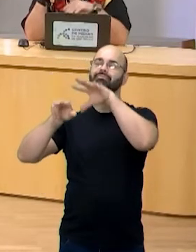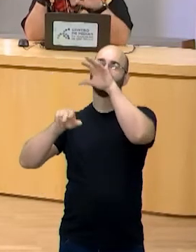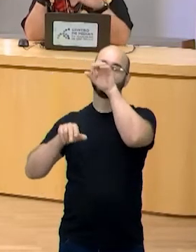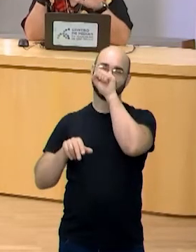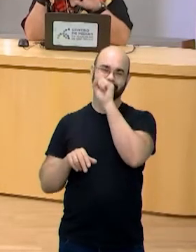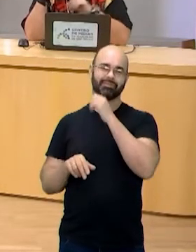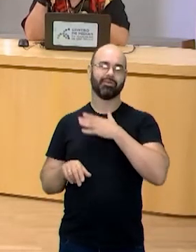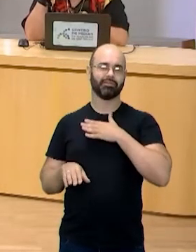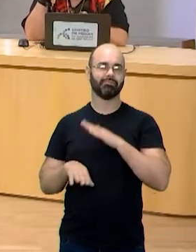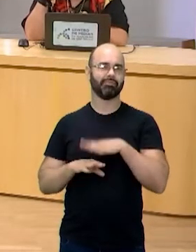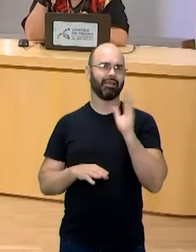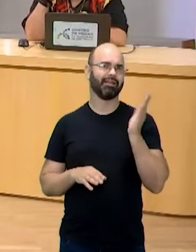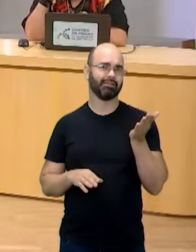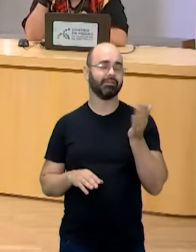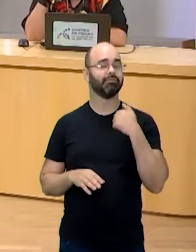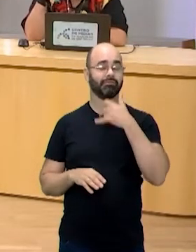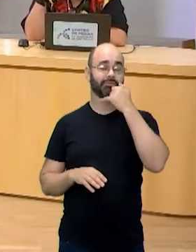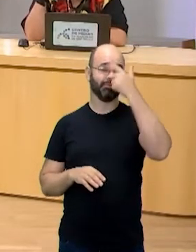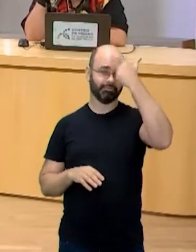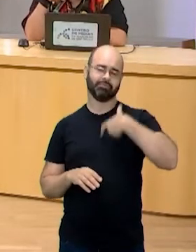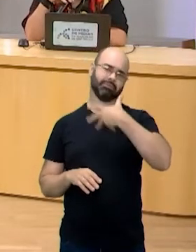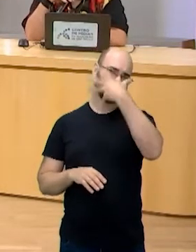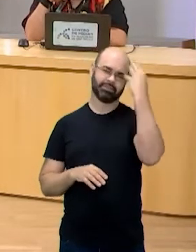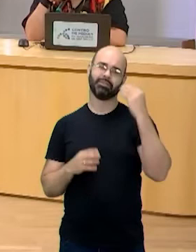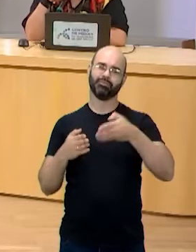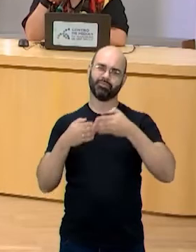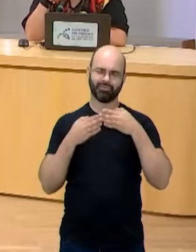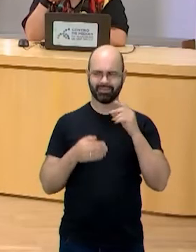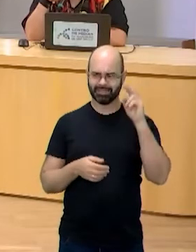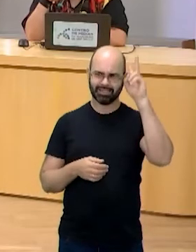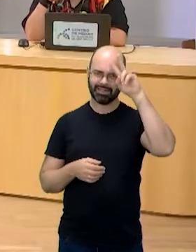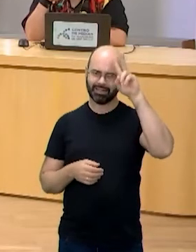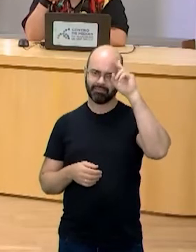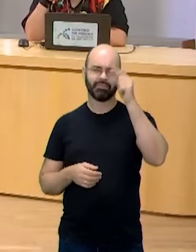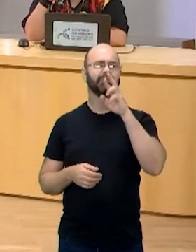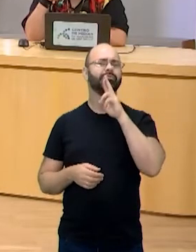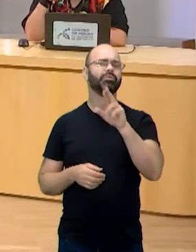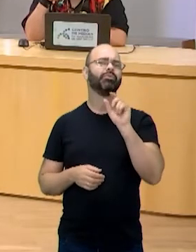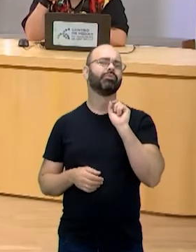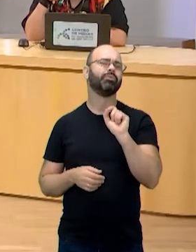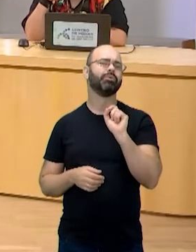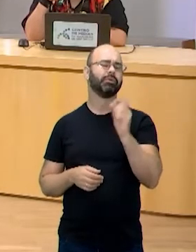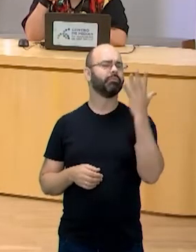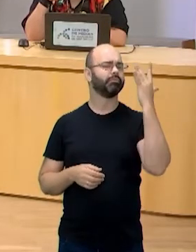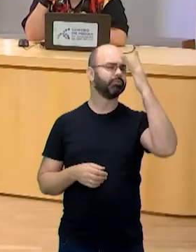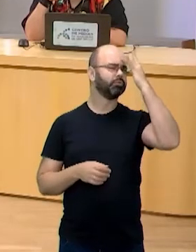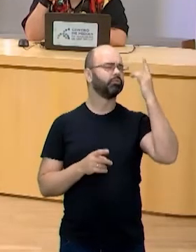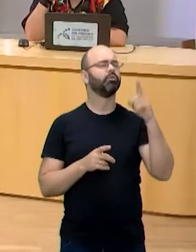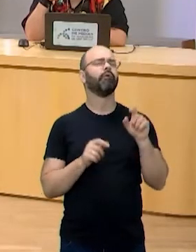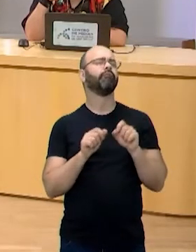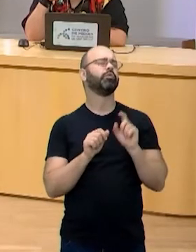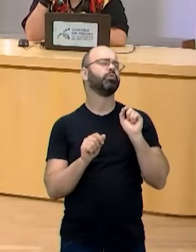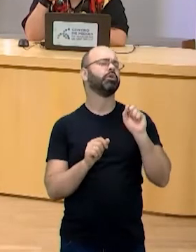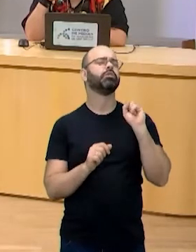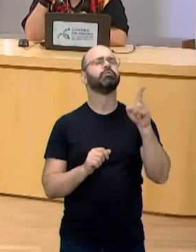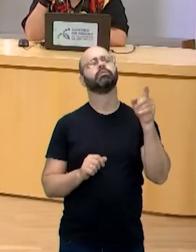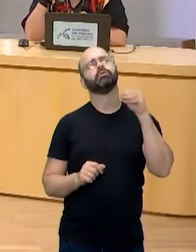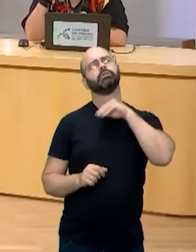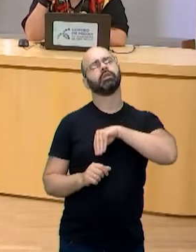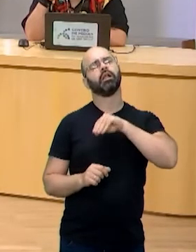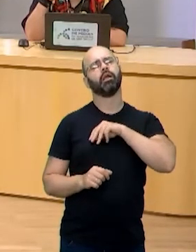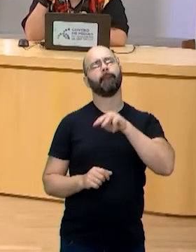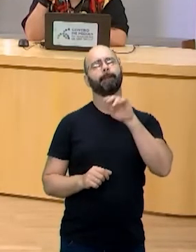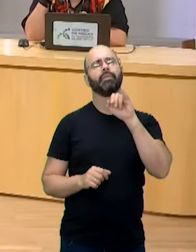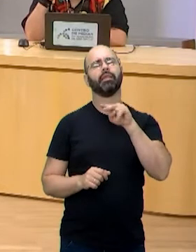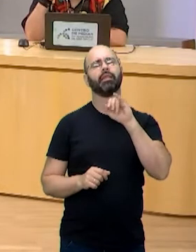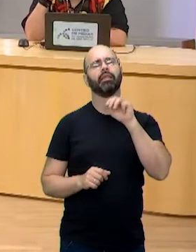E me esqueçam, por favor. Me esqueçam. Você sabe o que ele respondeu uma vez quando perguntaram o que o senhor faria se o senhor ganhasse salário mínimo?